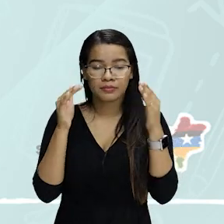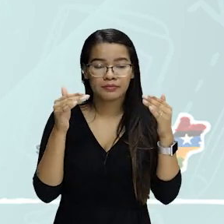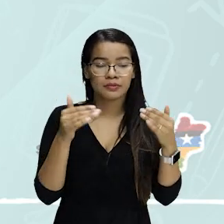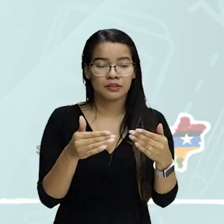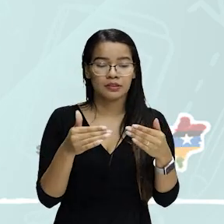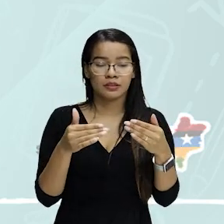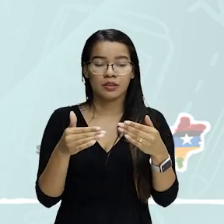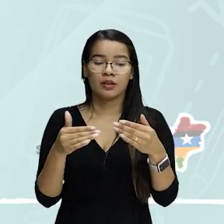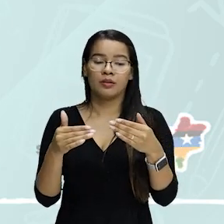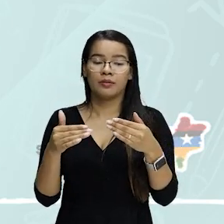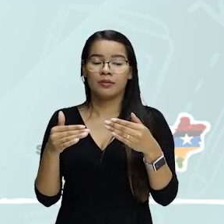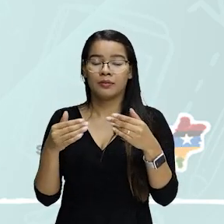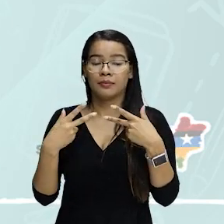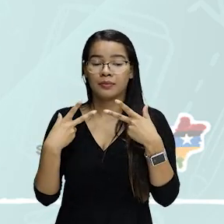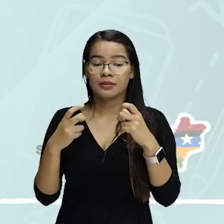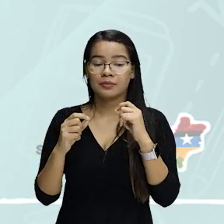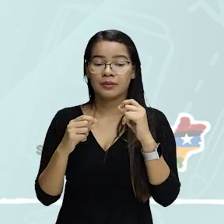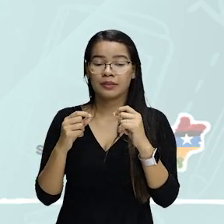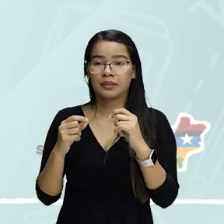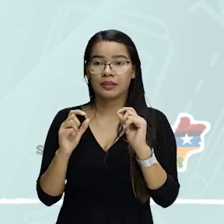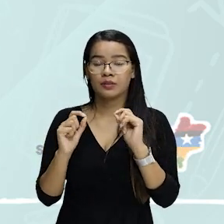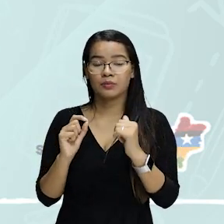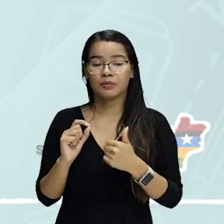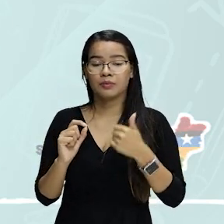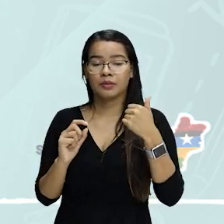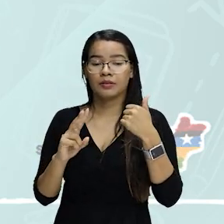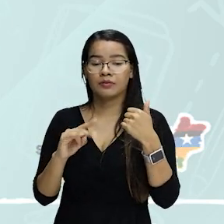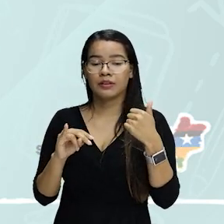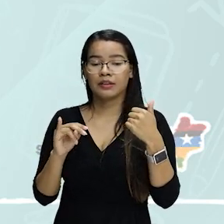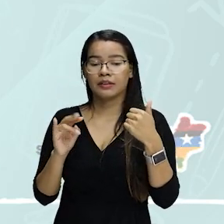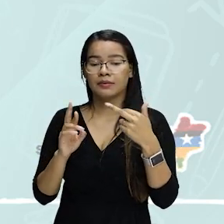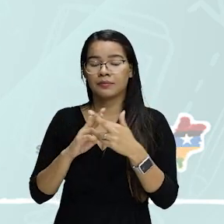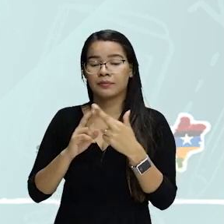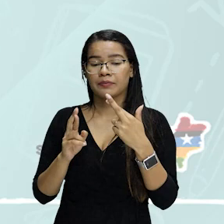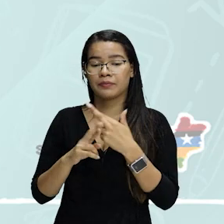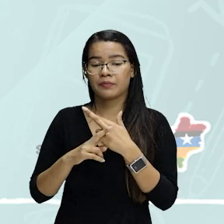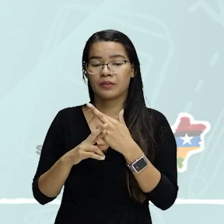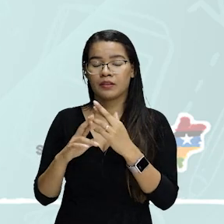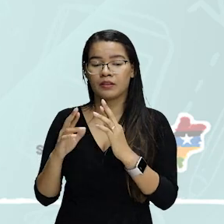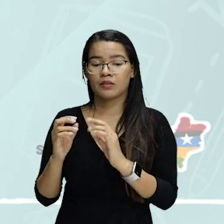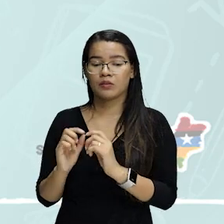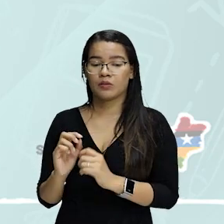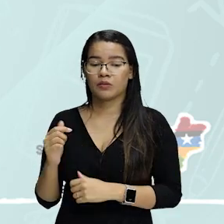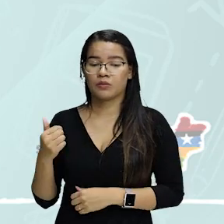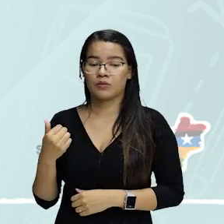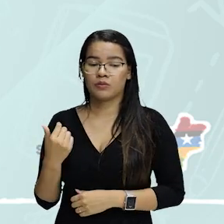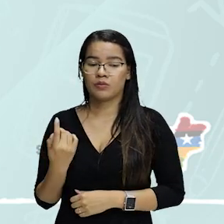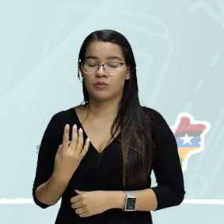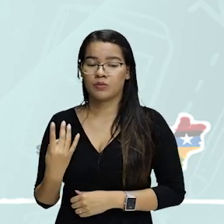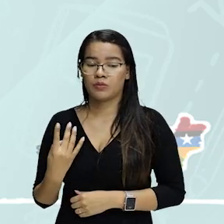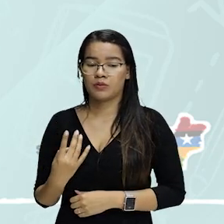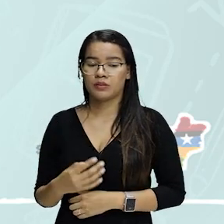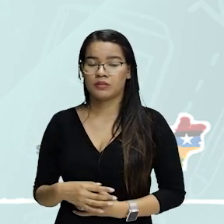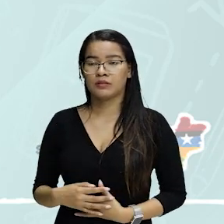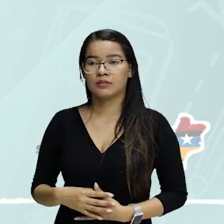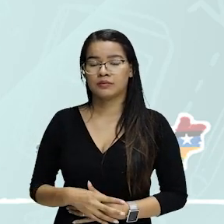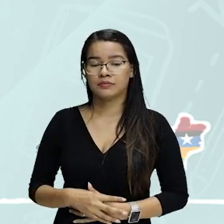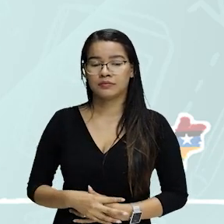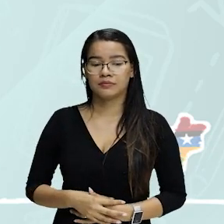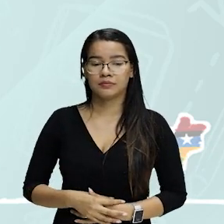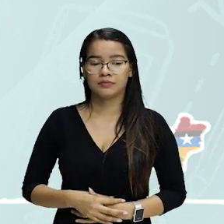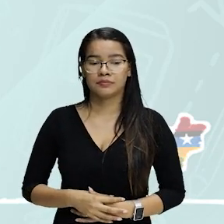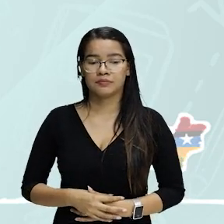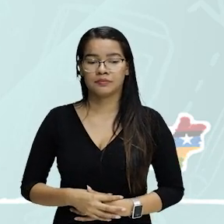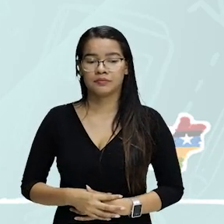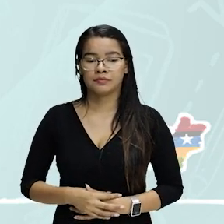que atento do primeiro verso vai rimar com o quarto pensamento. Tanto e encanto ficam dentro aí